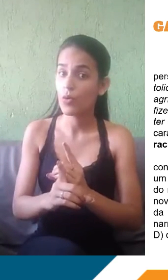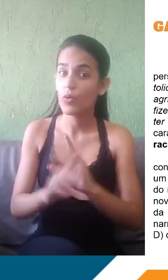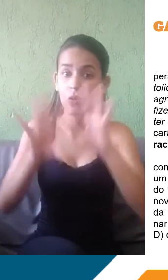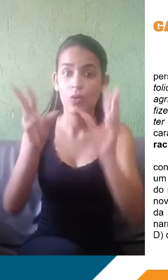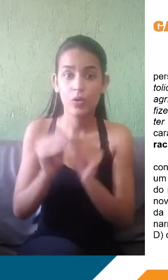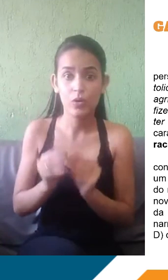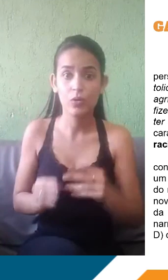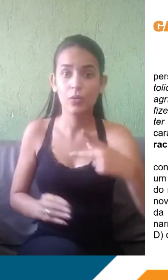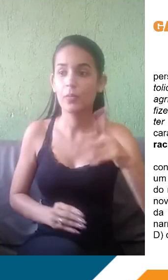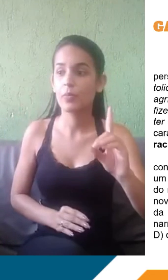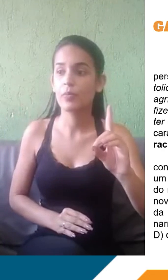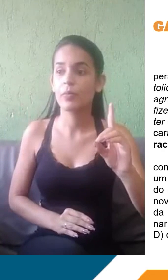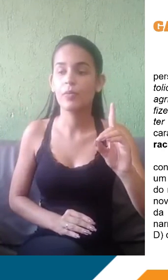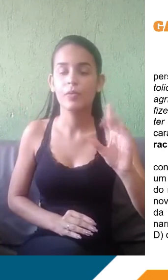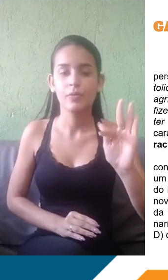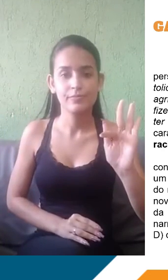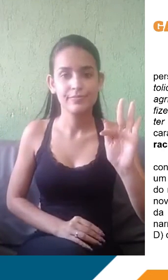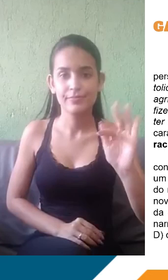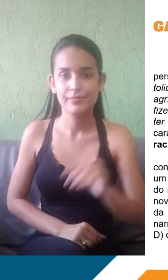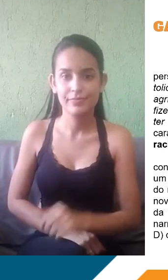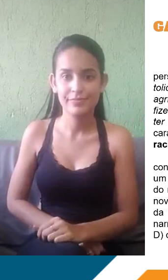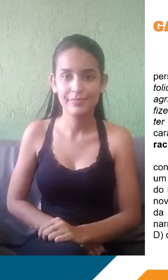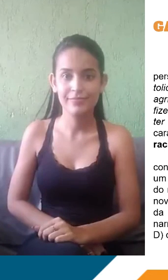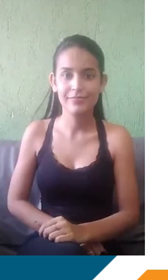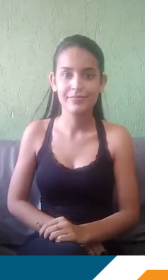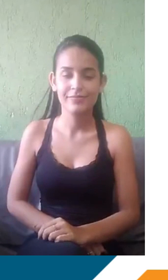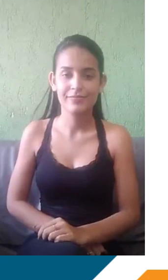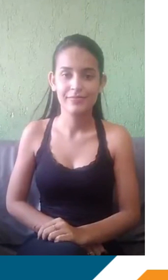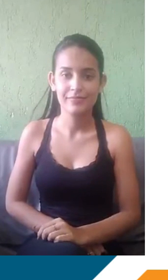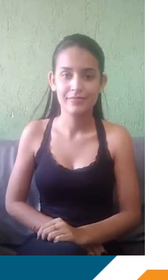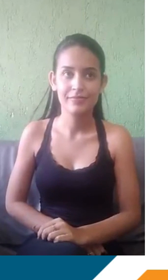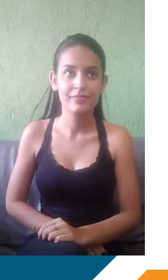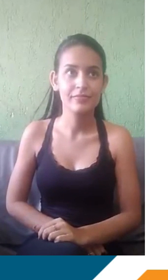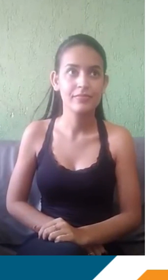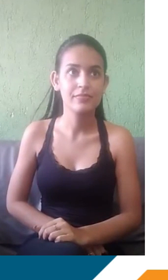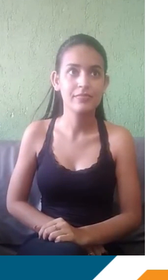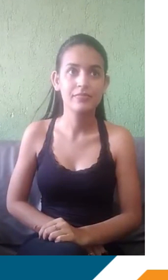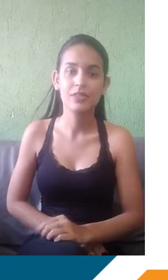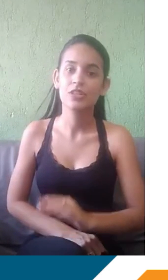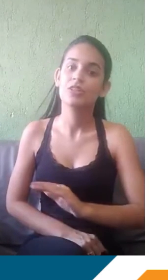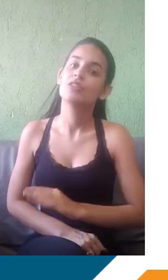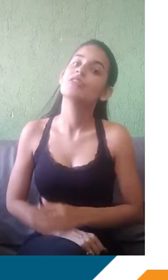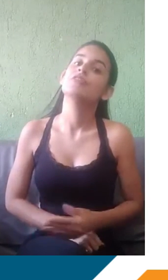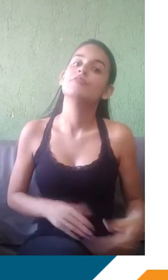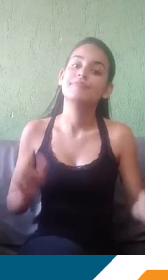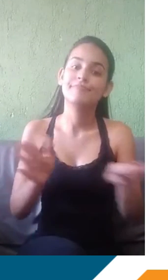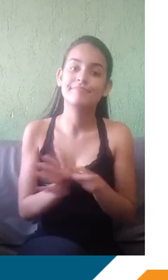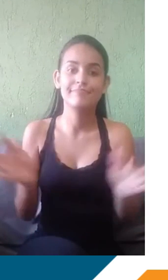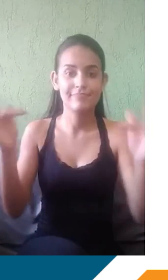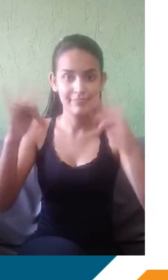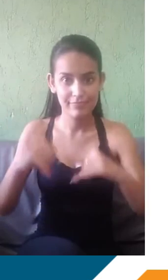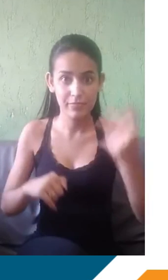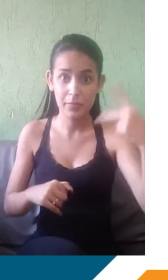PDF disponibilizado pelas mídias sociais do seu polo ou pelo CIS-PVS. Chegamos ao fim do nosso vídeo da semana 35.